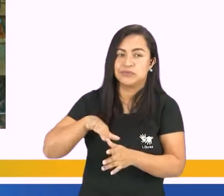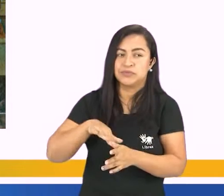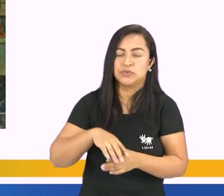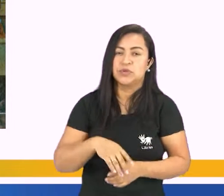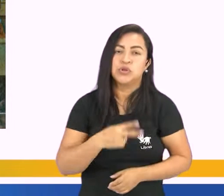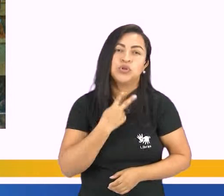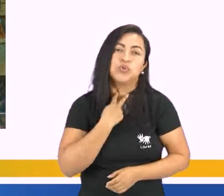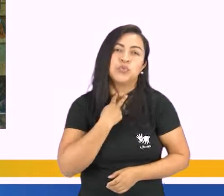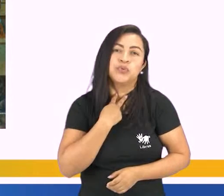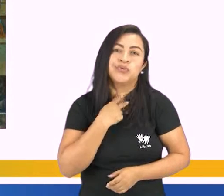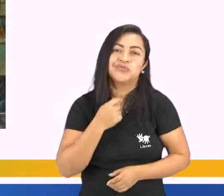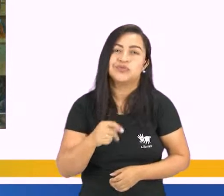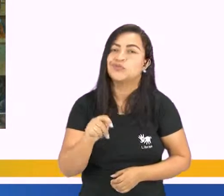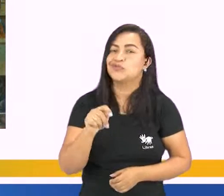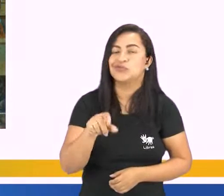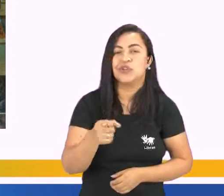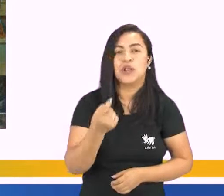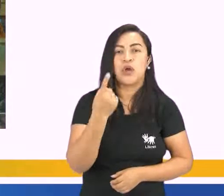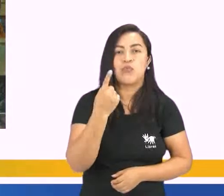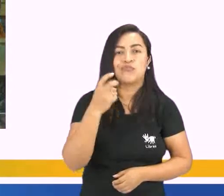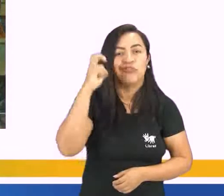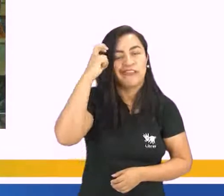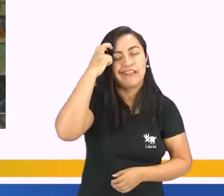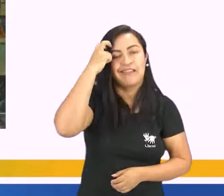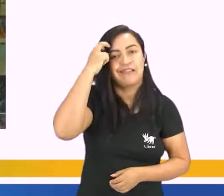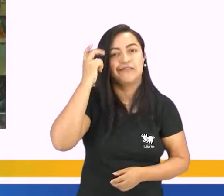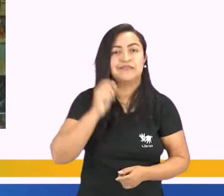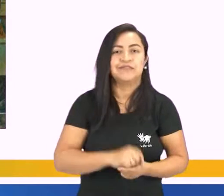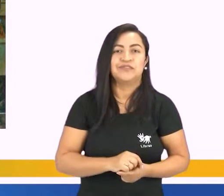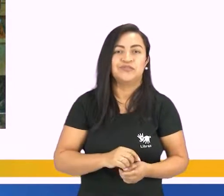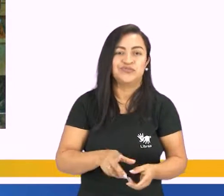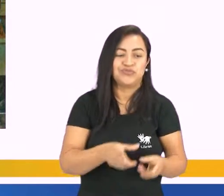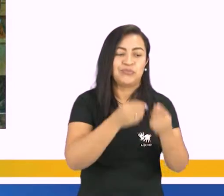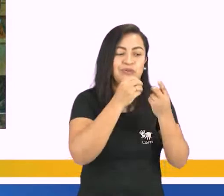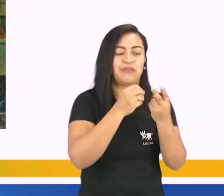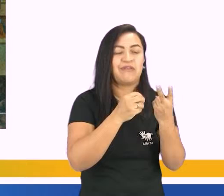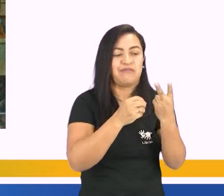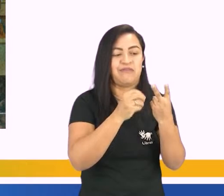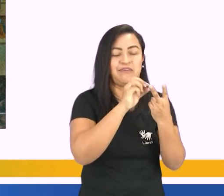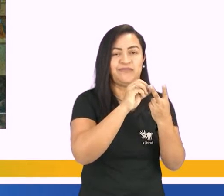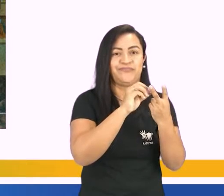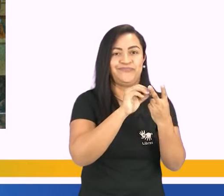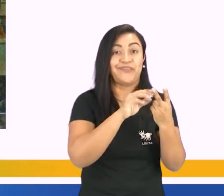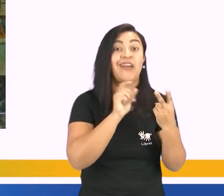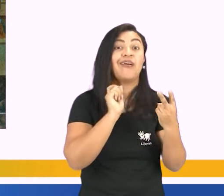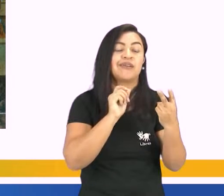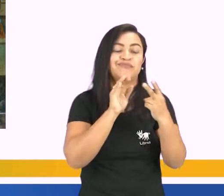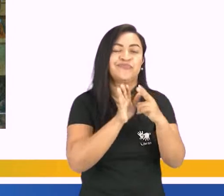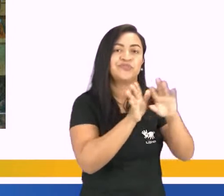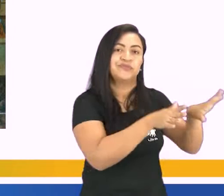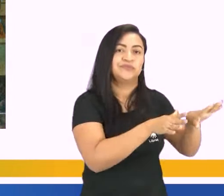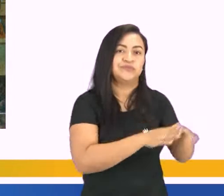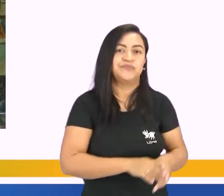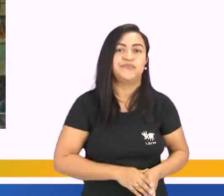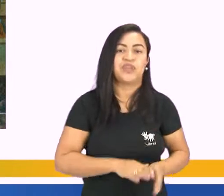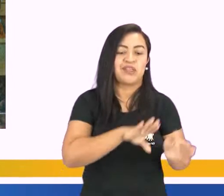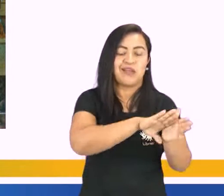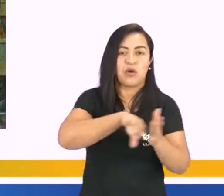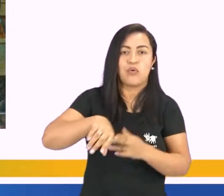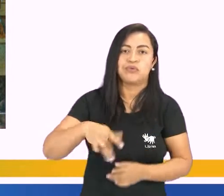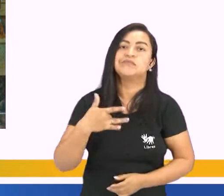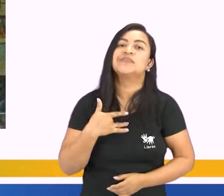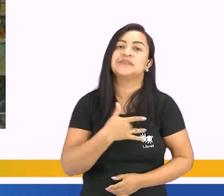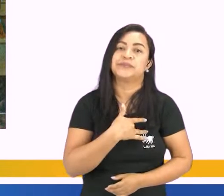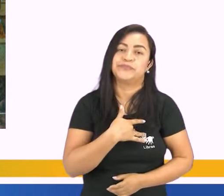só um jeito inteligente de pegar um cigarro, que é não fumando, e que deve cortar ele pela saúde. Esse